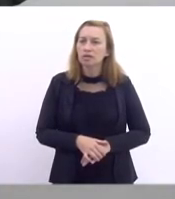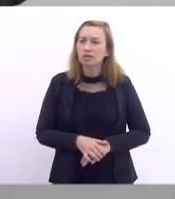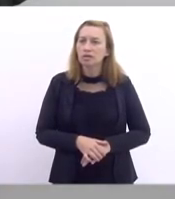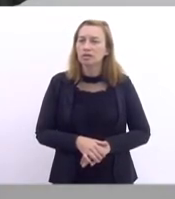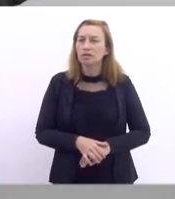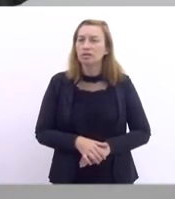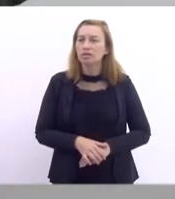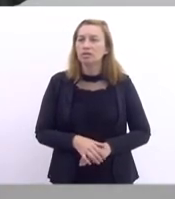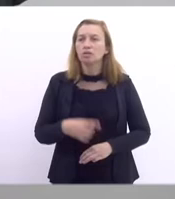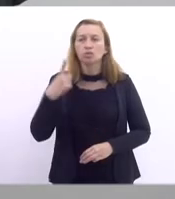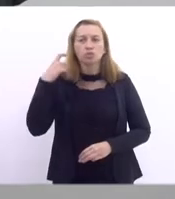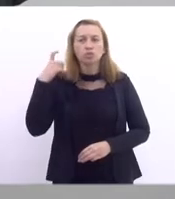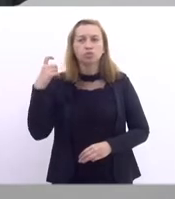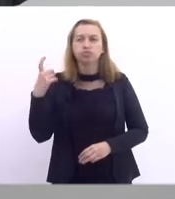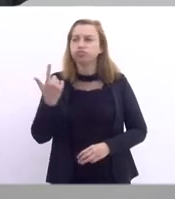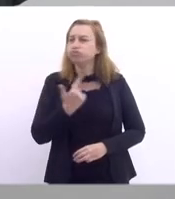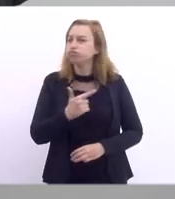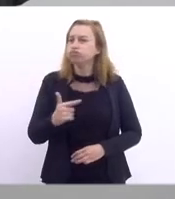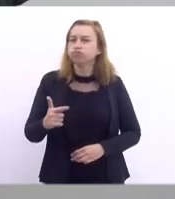E aí